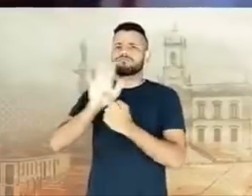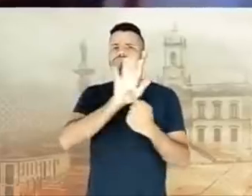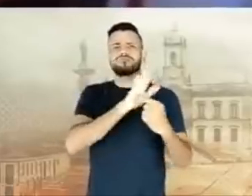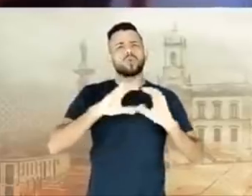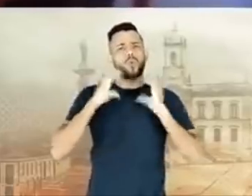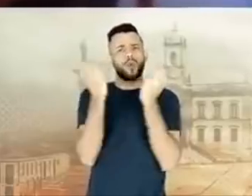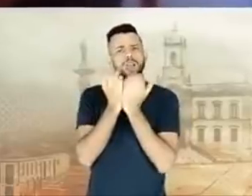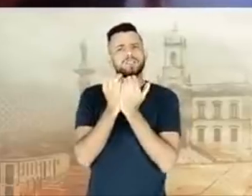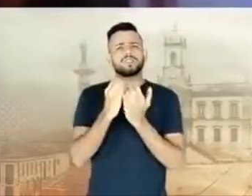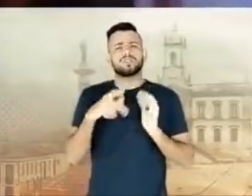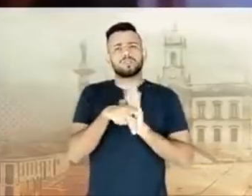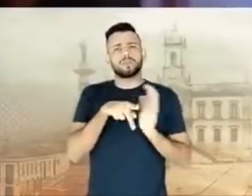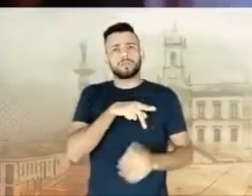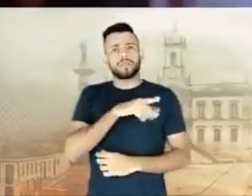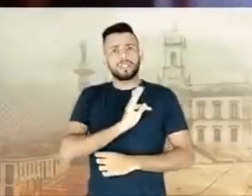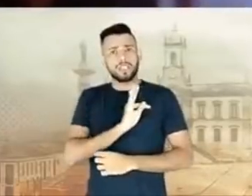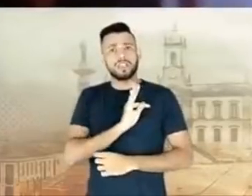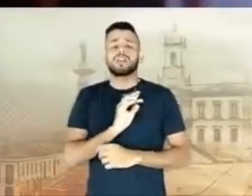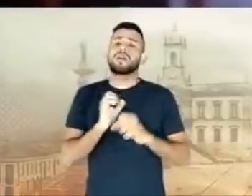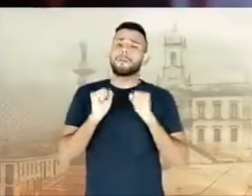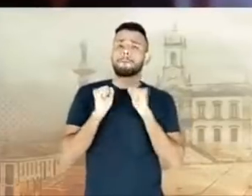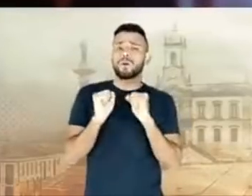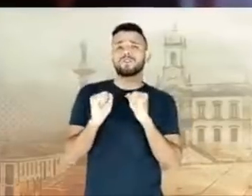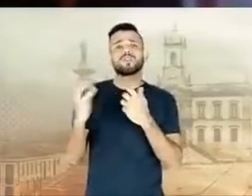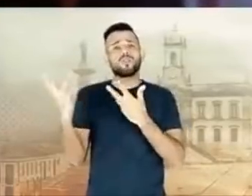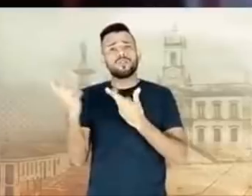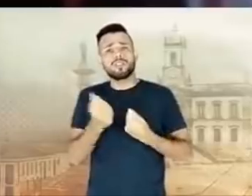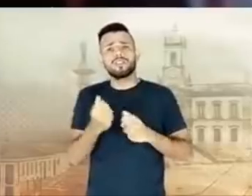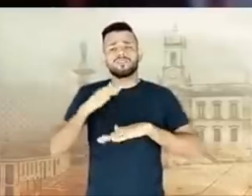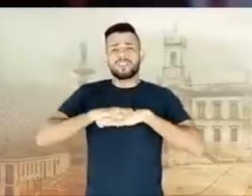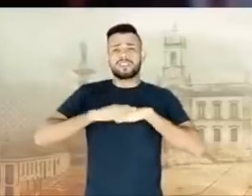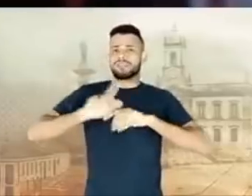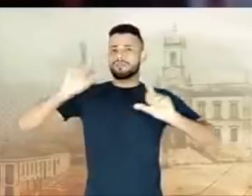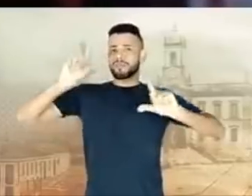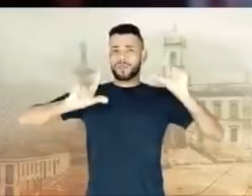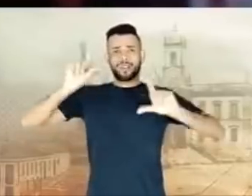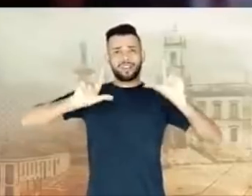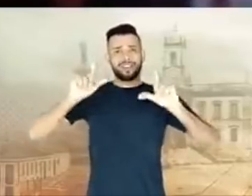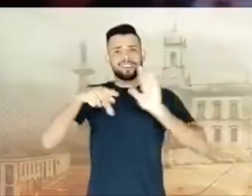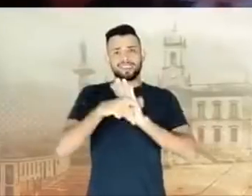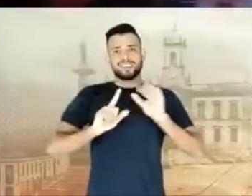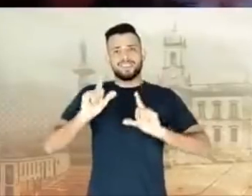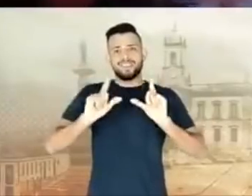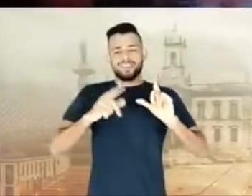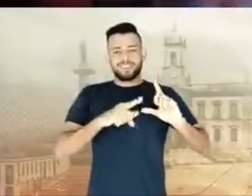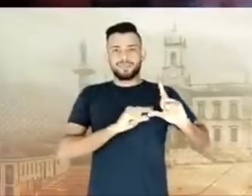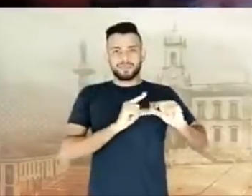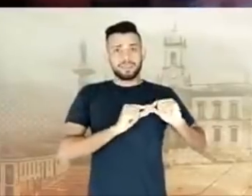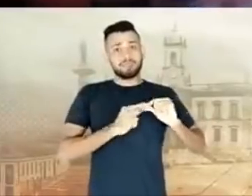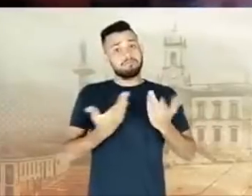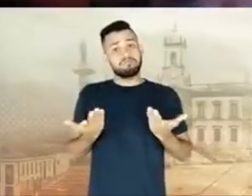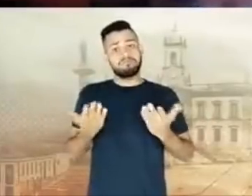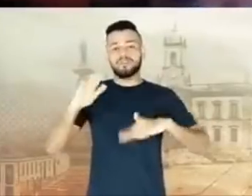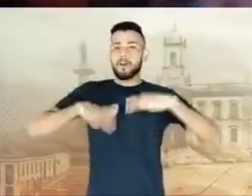poderá ser convidada para fazer um programa de televisão na TV do PT. Quem sabe ela vai